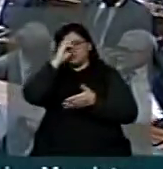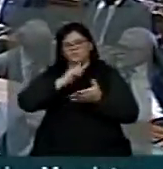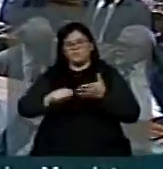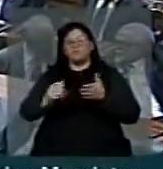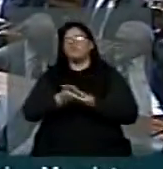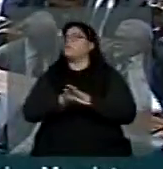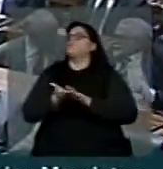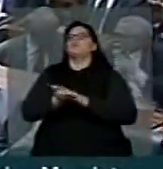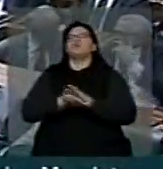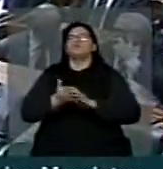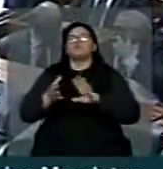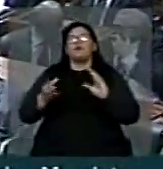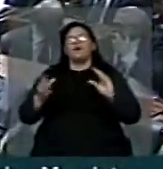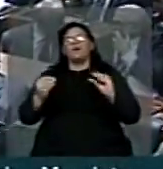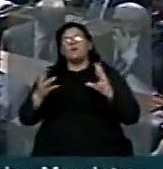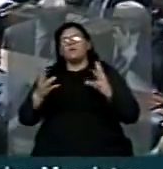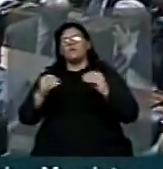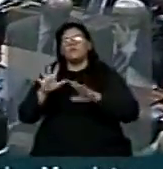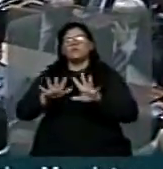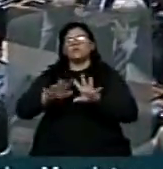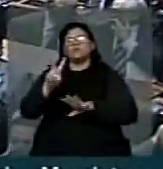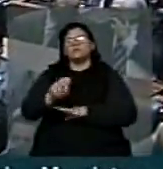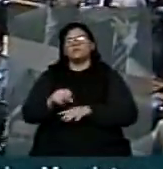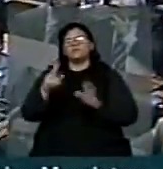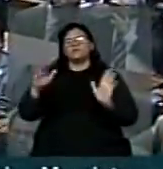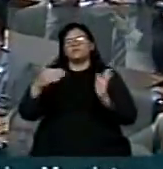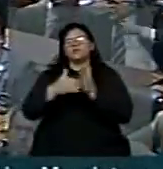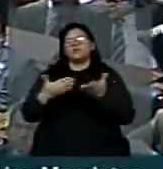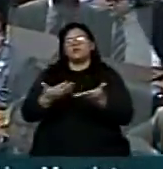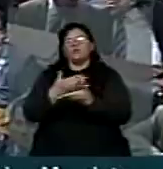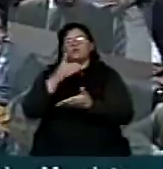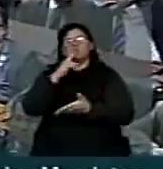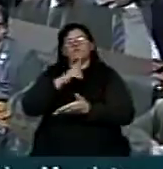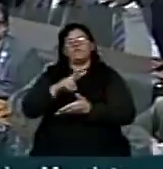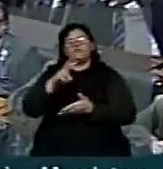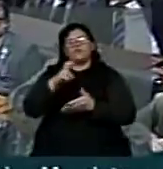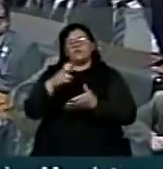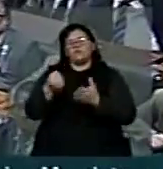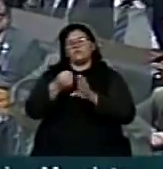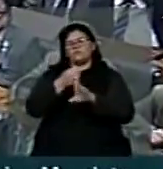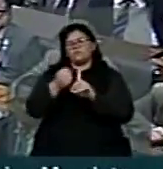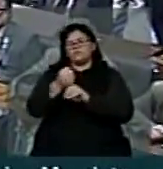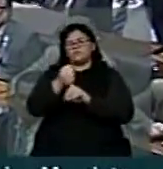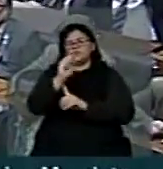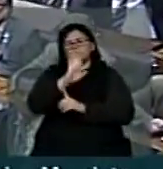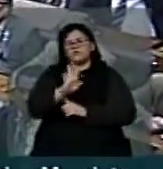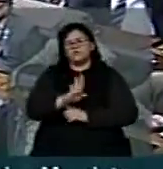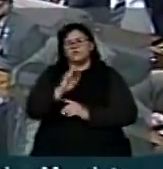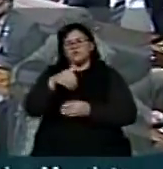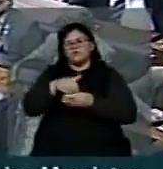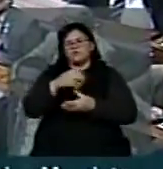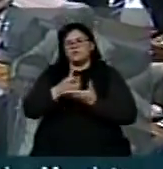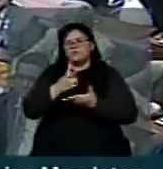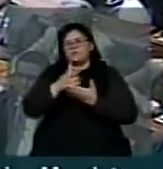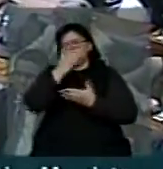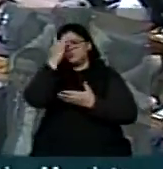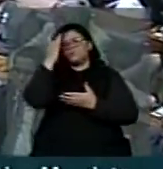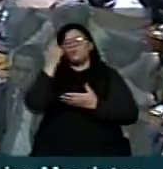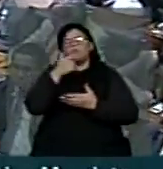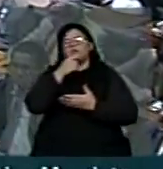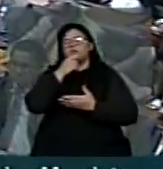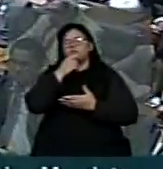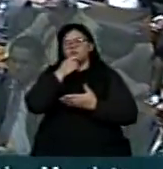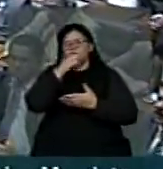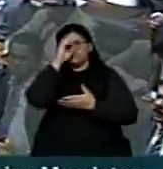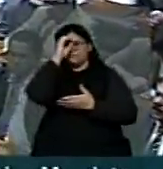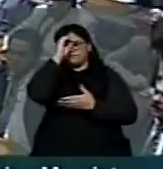vemos resquícios na sociedade brasileira, vemos os resquícios do questionamento dos votos dos menos instruídos. Naquela